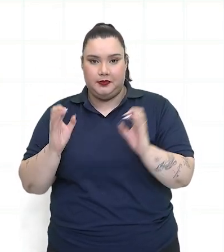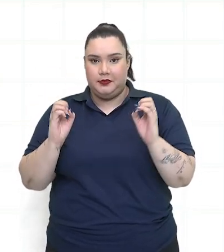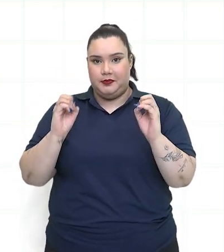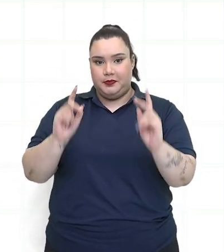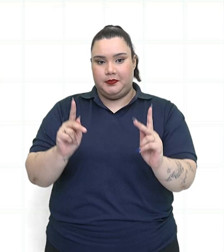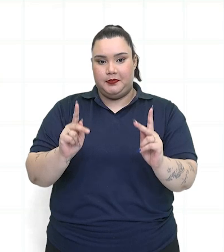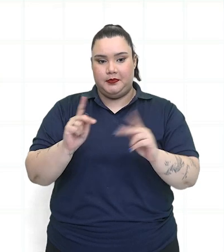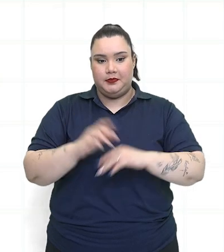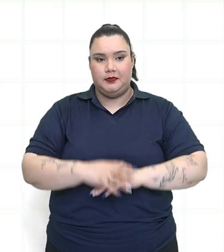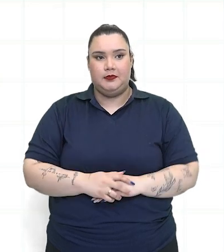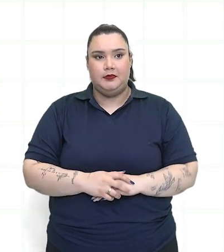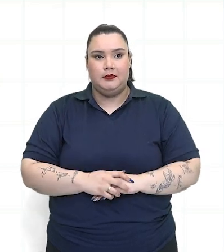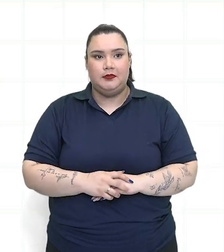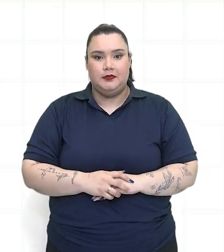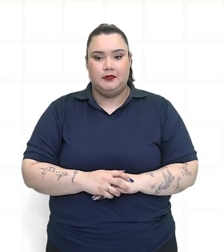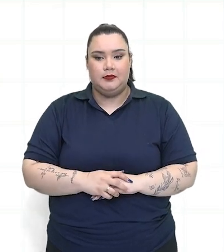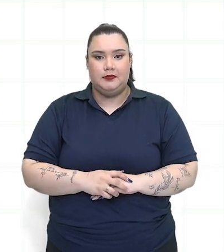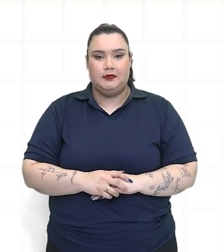Muito bem.